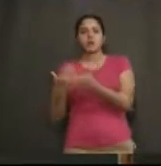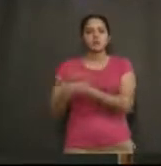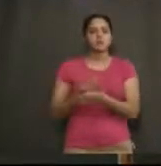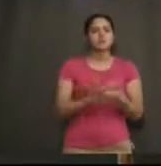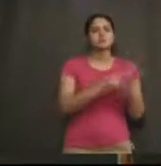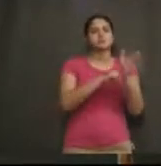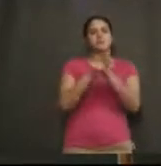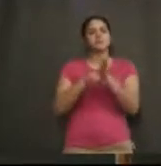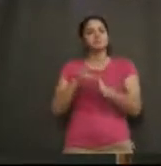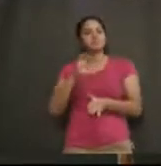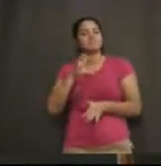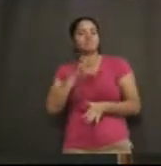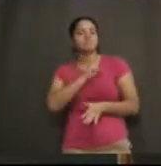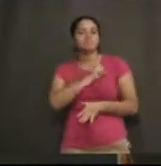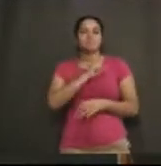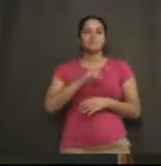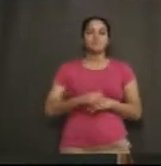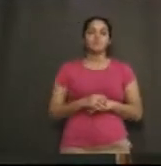Então,